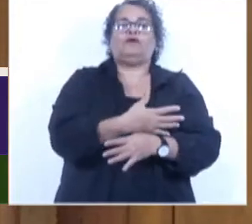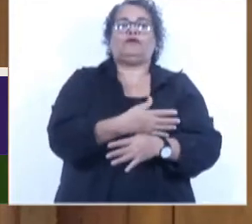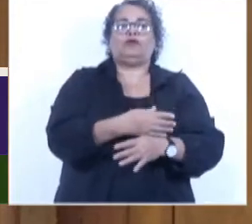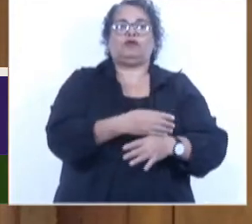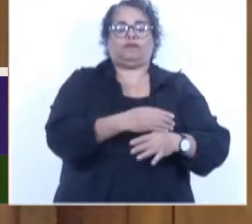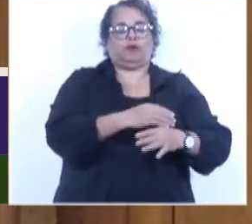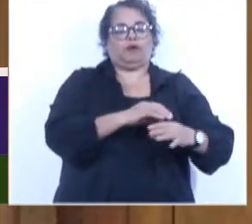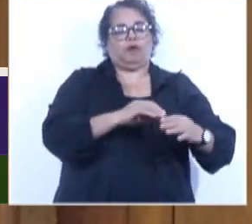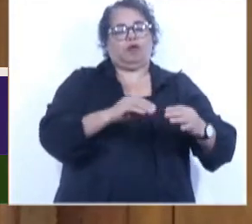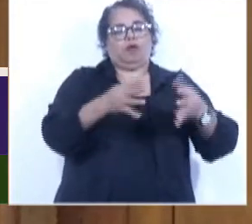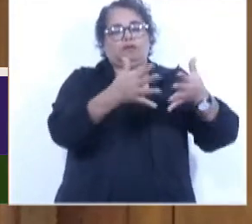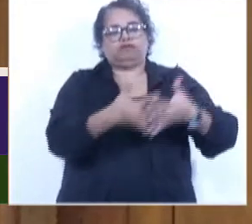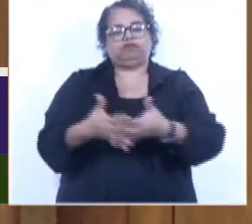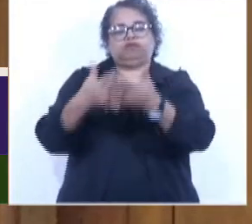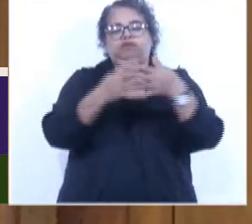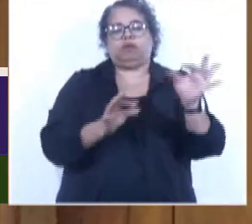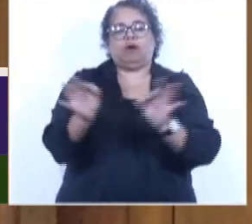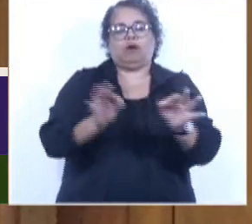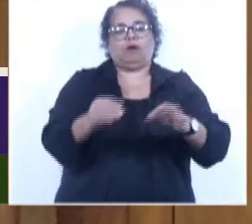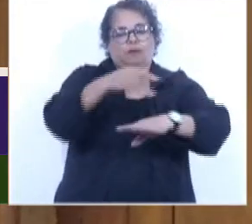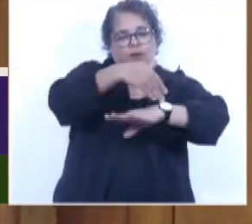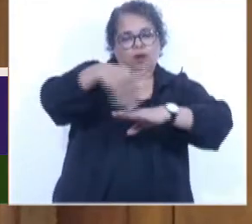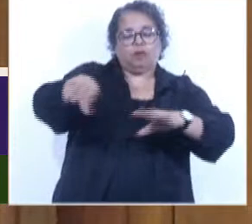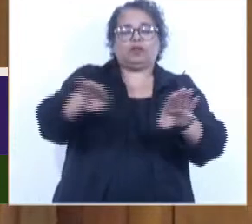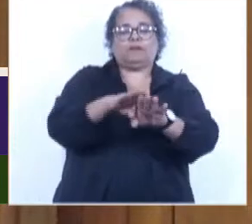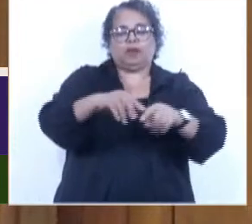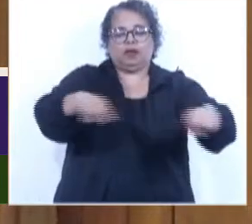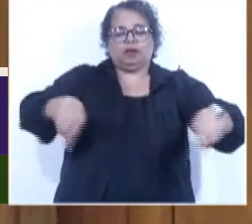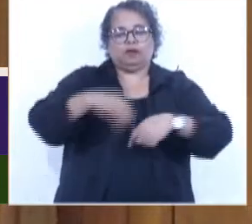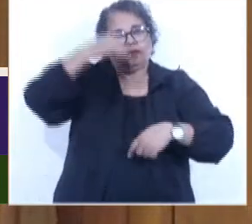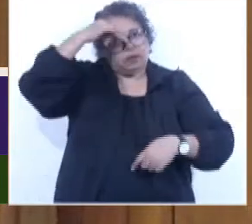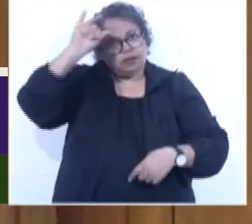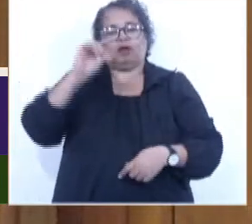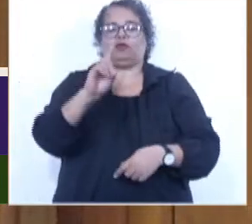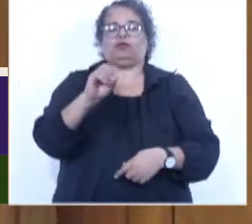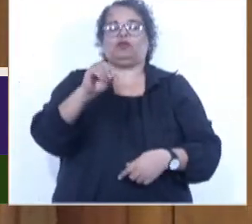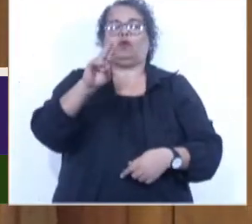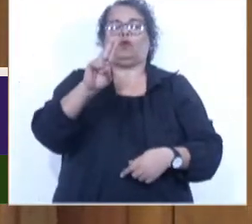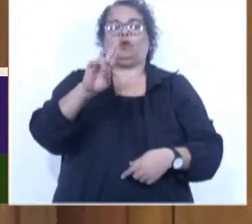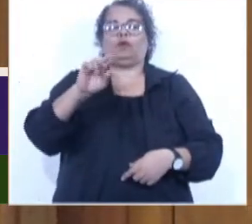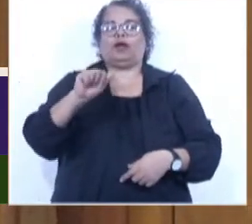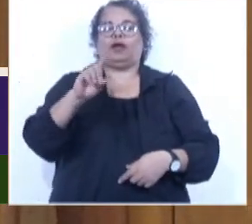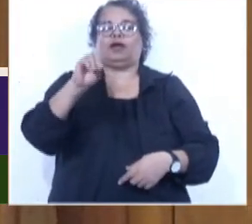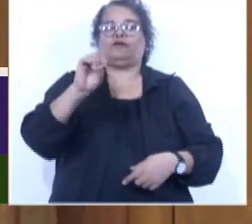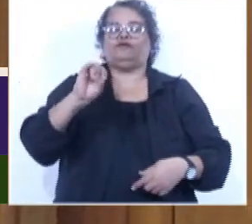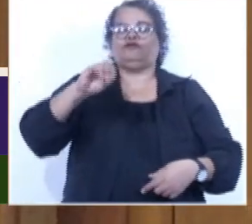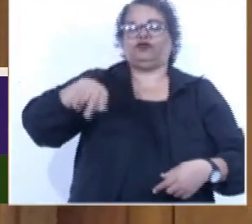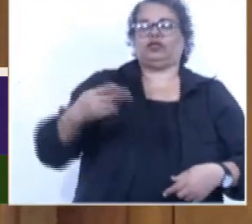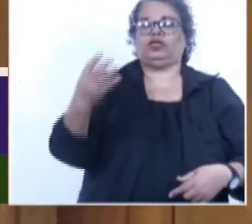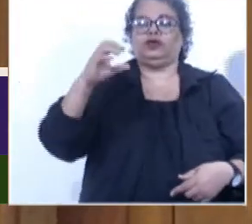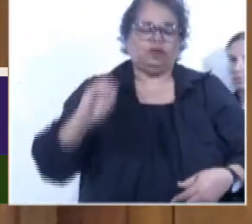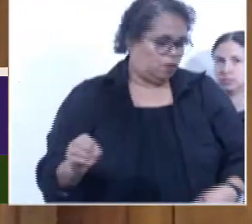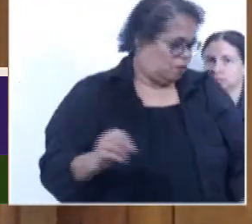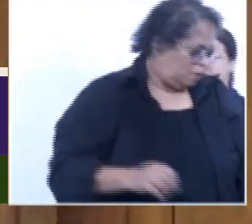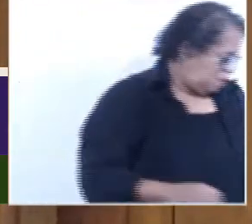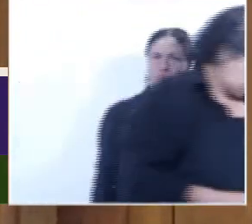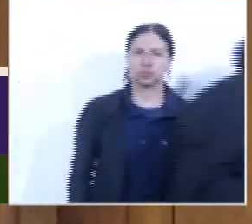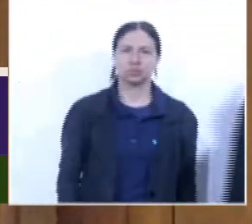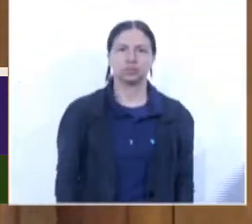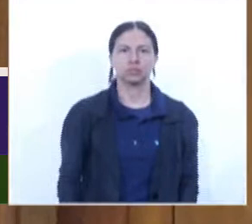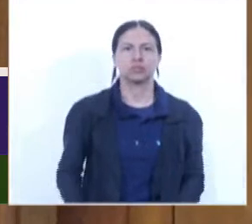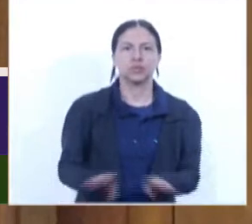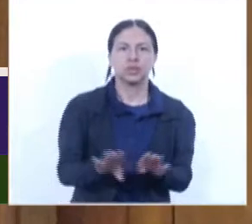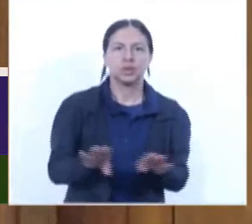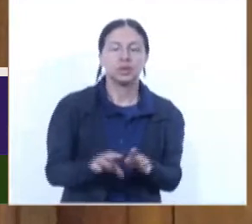todas as vias da Chácaras Douradinho requerimento Secretaria Municipal de trânsito de transporte para isso de viabilidade para instalação de